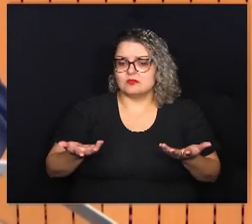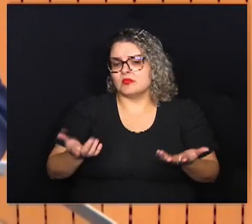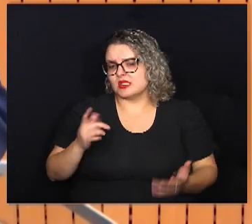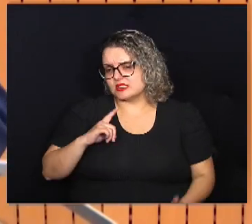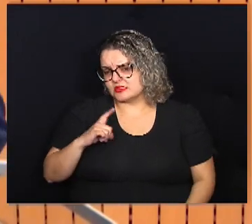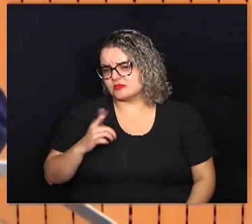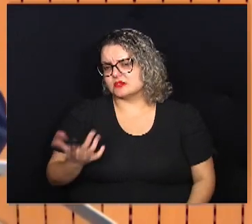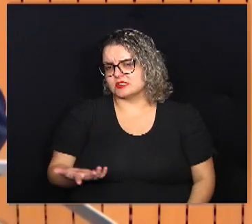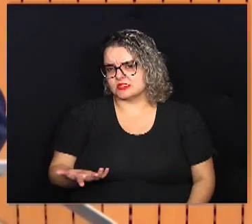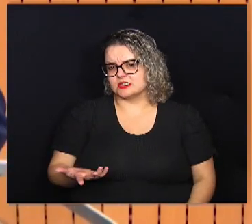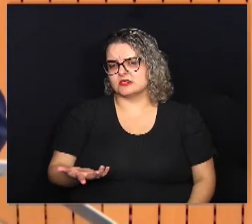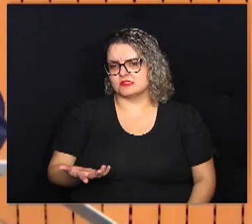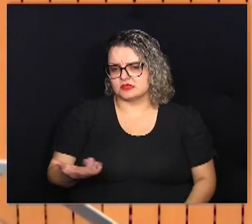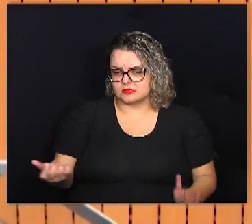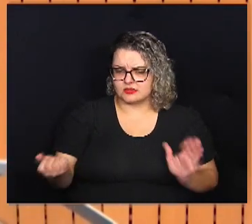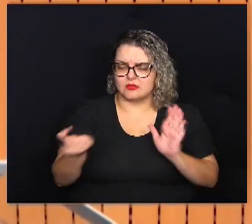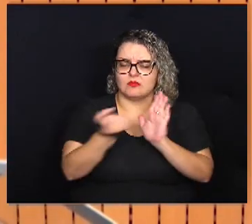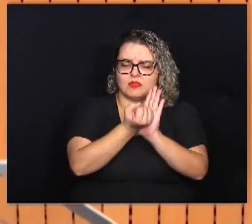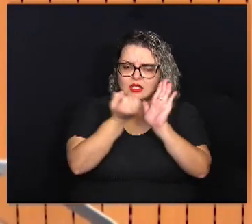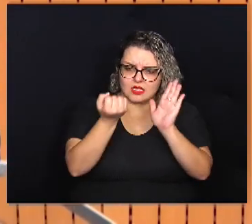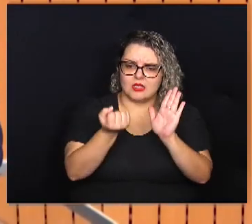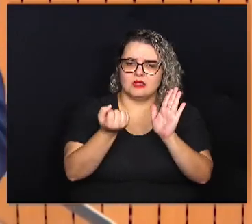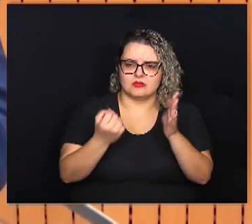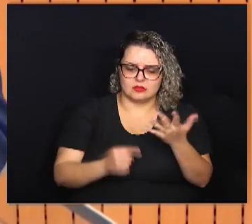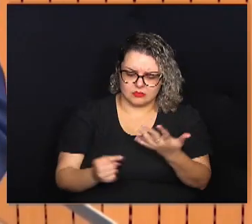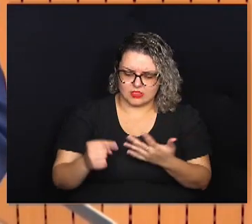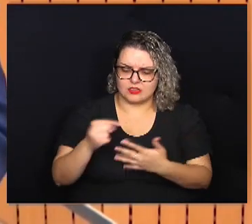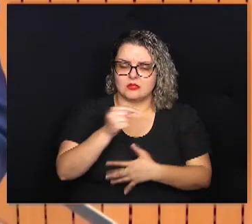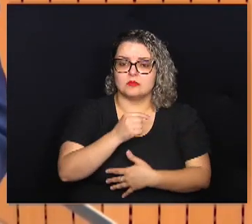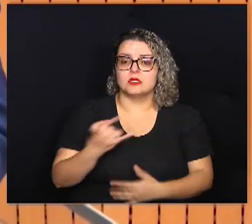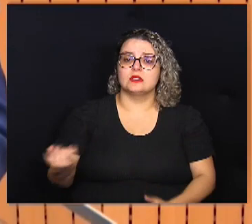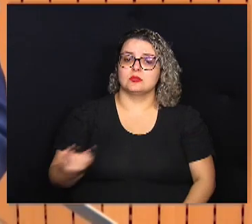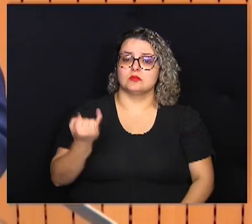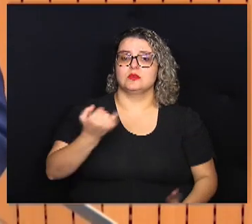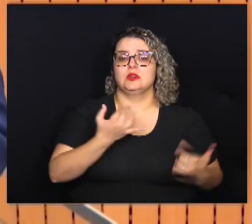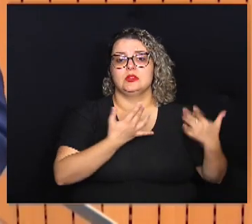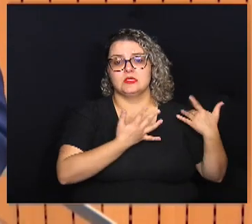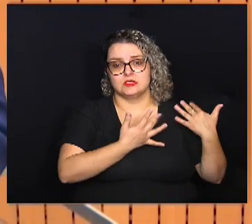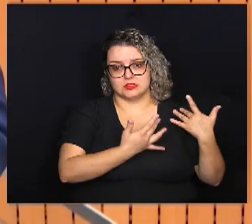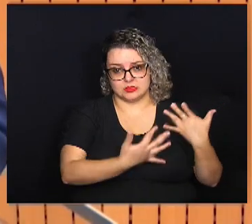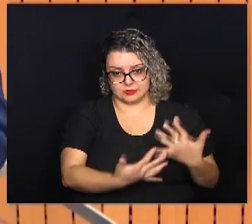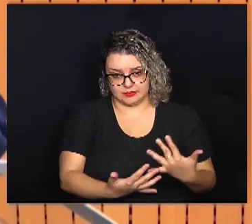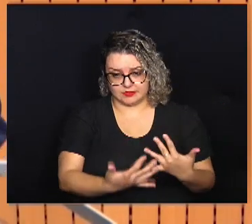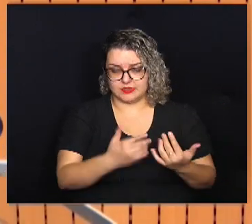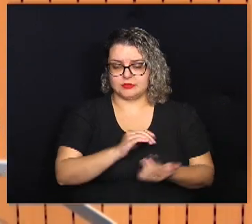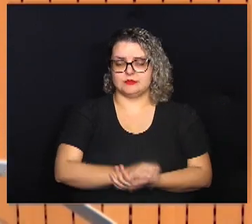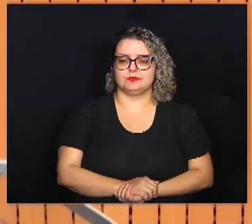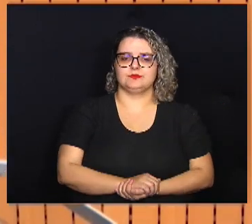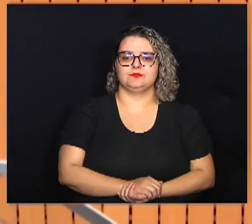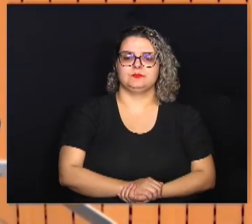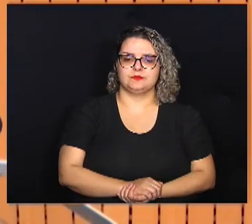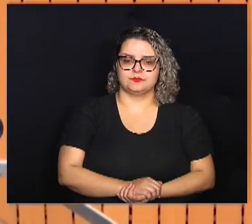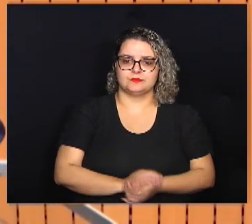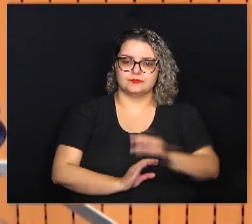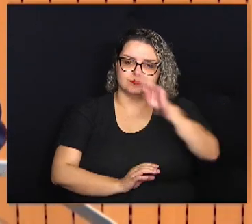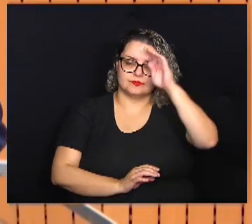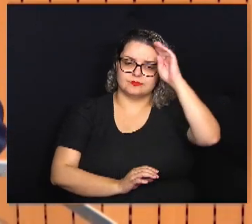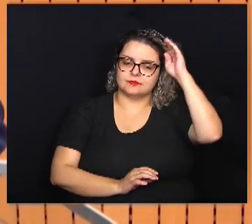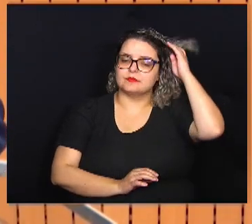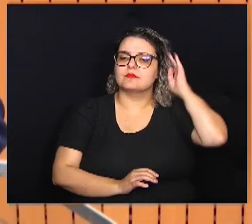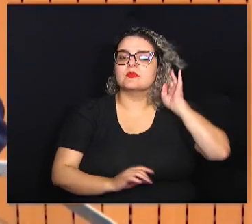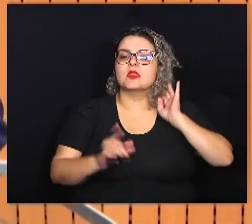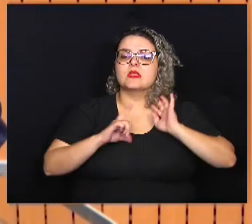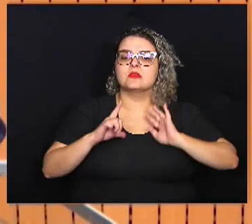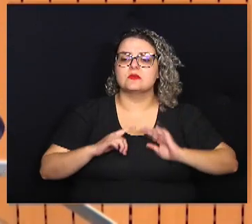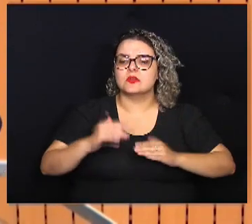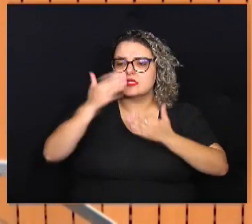que marcar pontos importantes nessa minha trajetória. E eu tenho que agradecer a